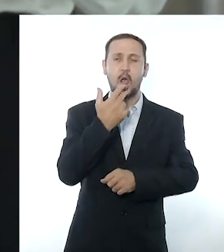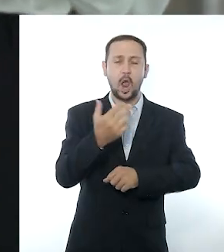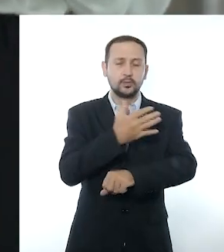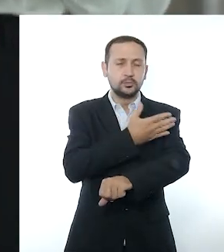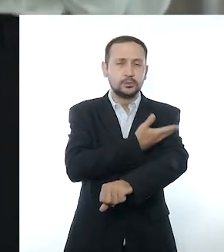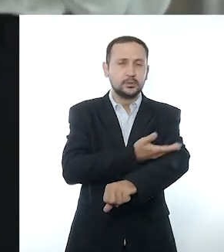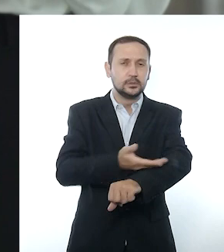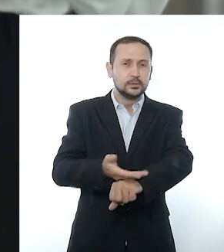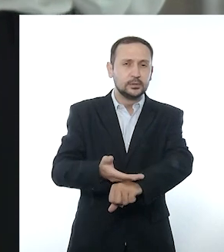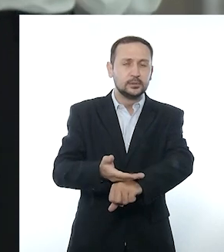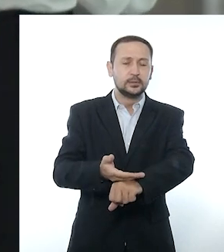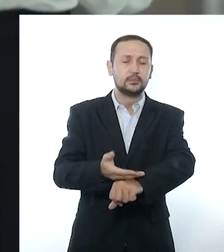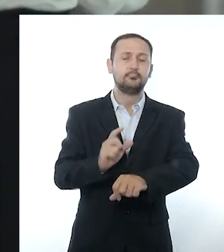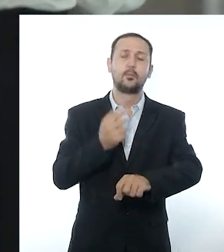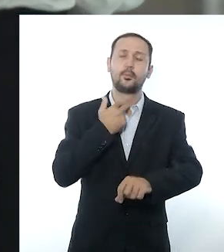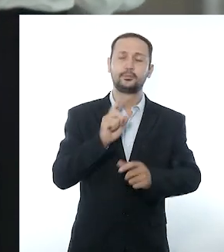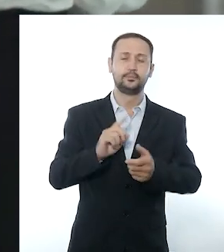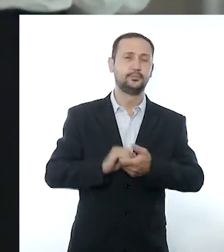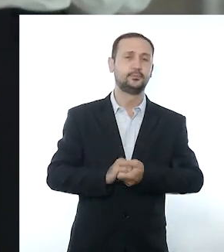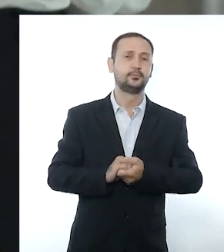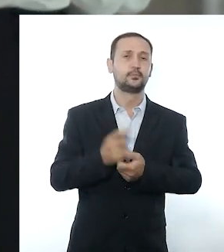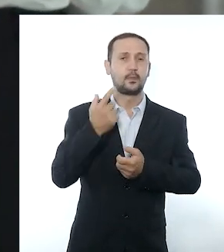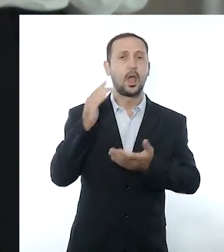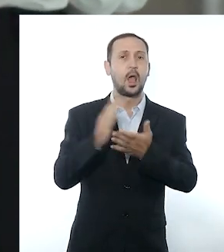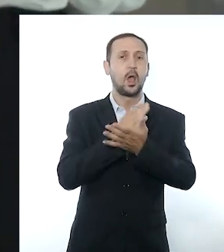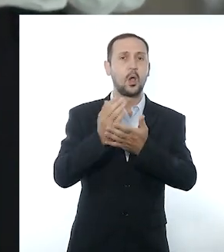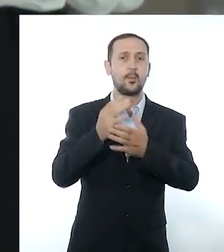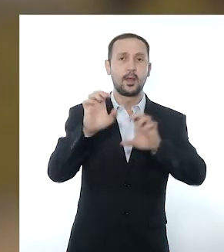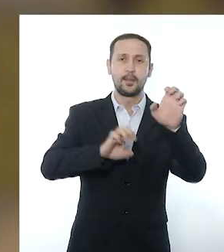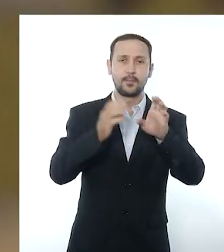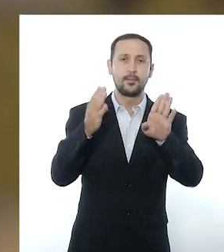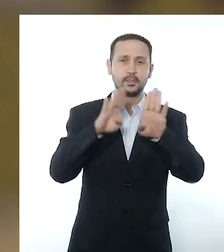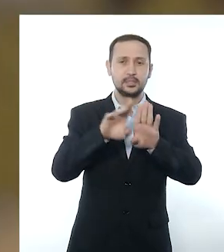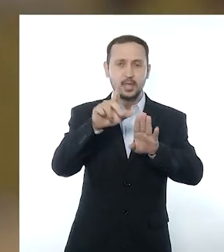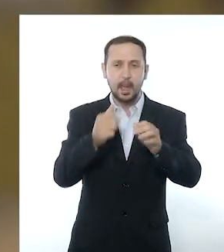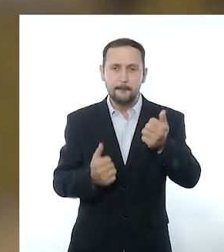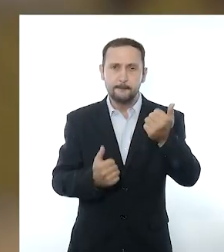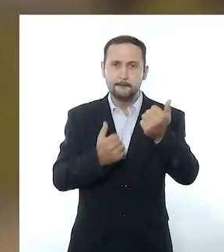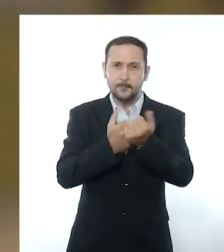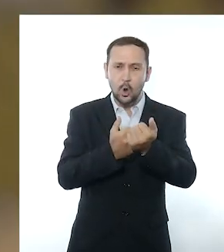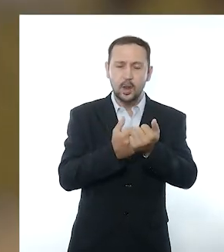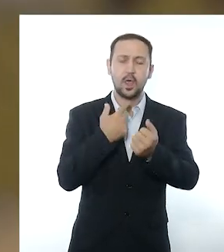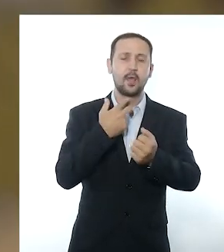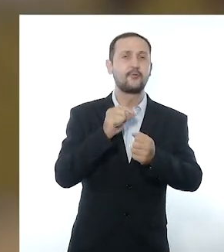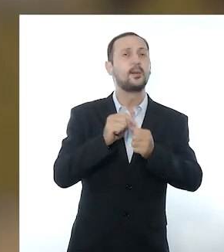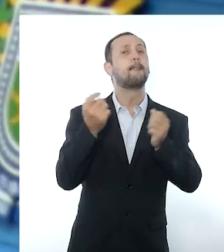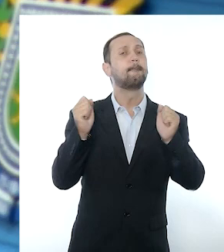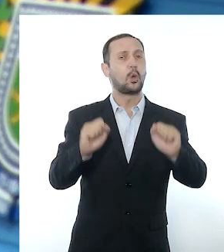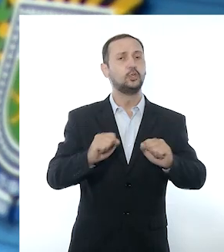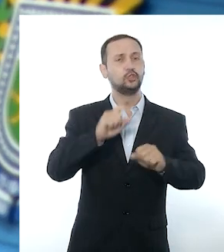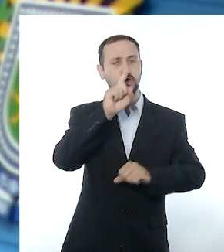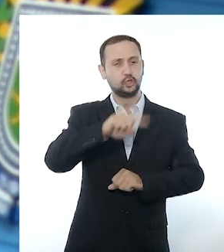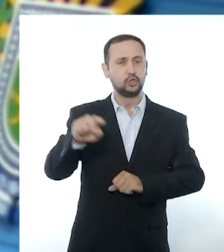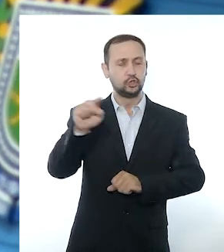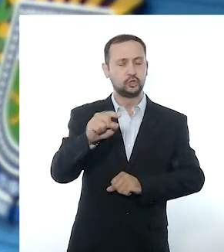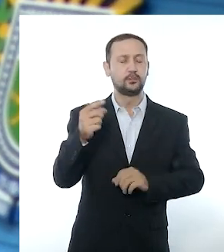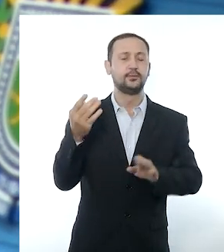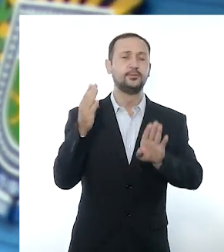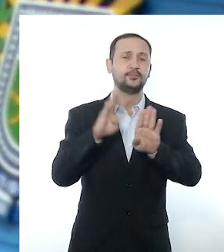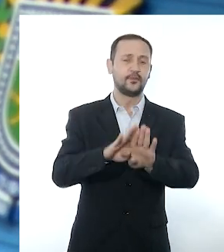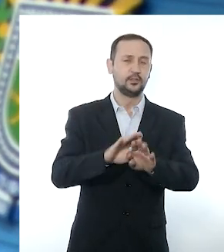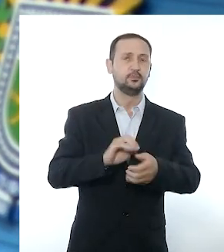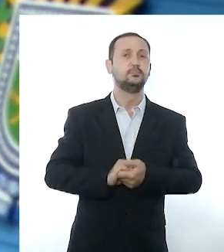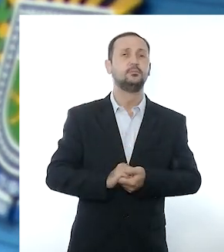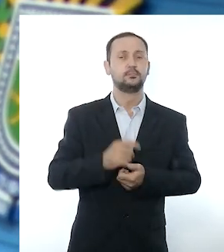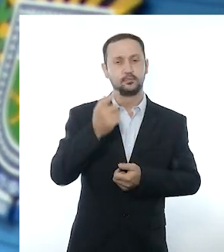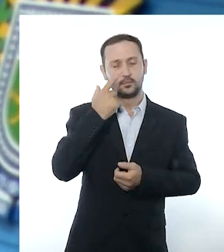aprovadas. Empresas poderão até fechar se identificadas como apoiadoras desses atos. Dentre as penalidades de